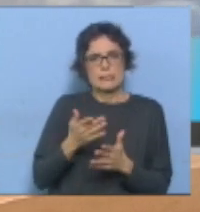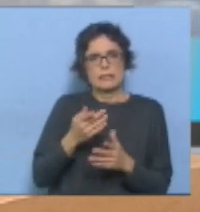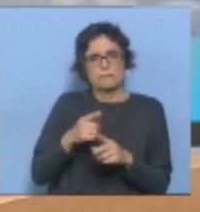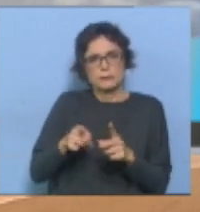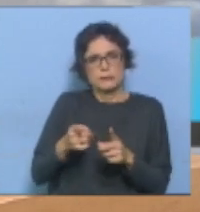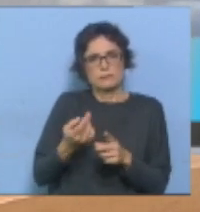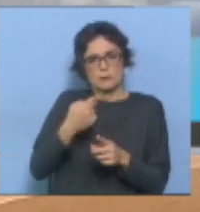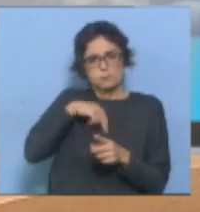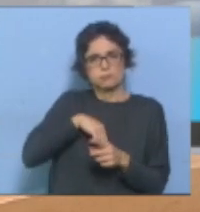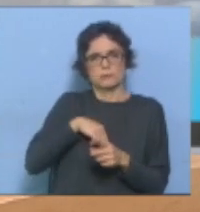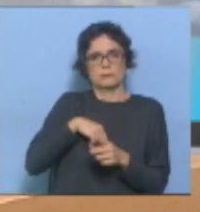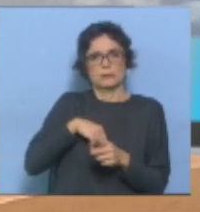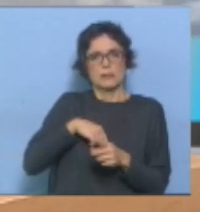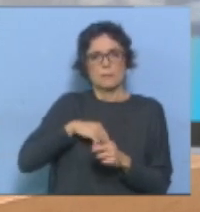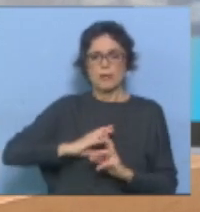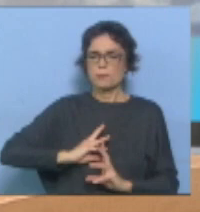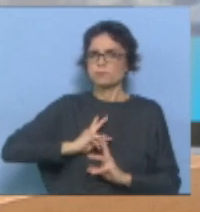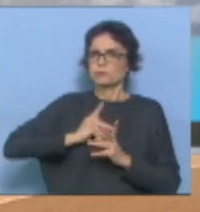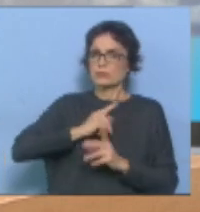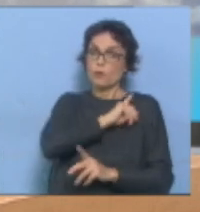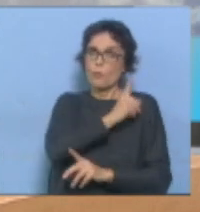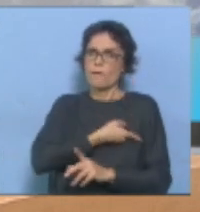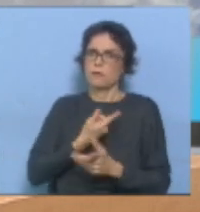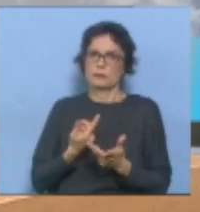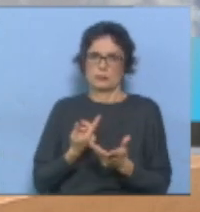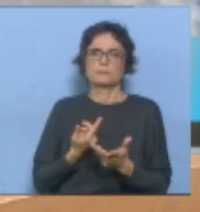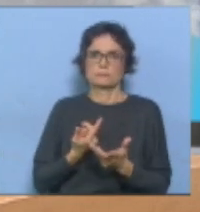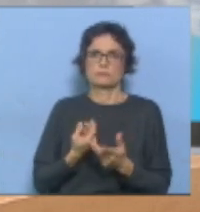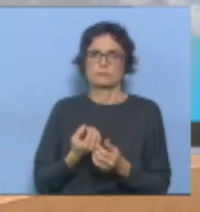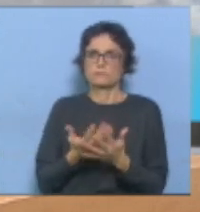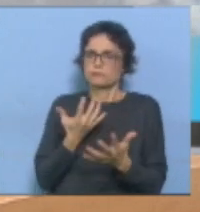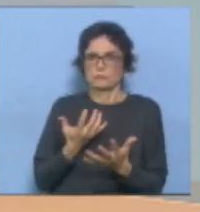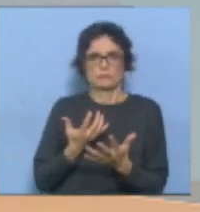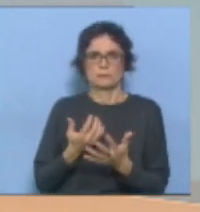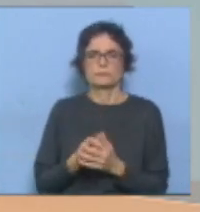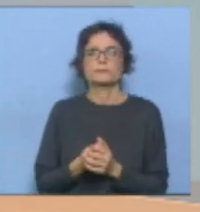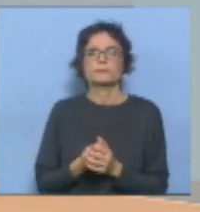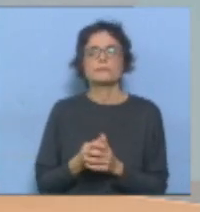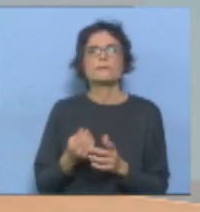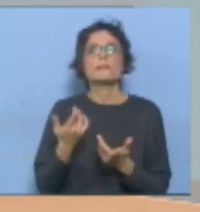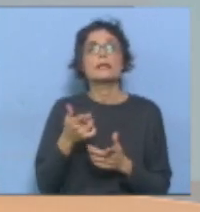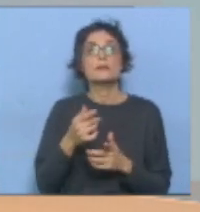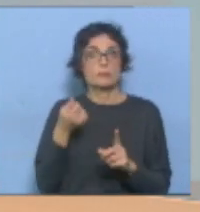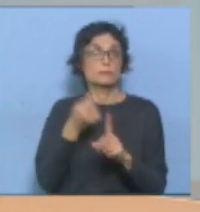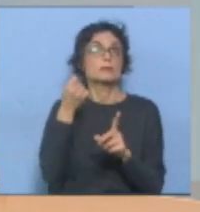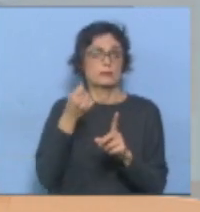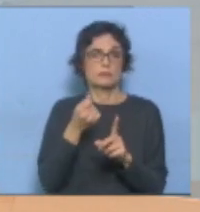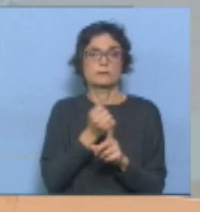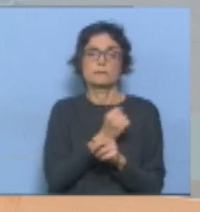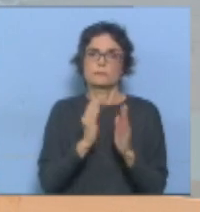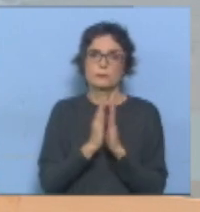É uma força muito poderosa e não a devemos perder nunca. Fica esse desafio também para as paróquias, as comunidades cristãs, os